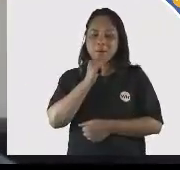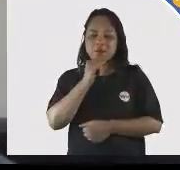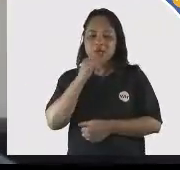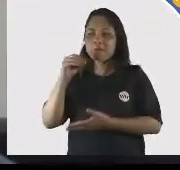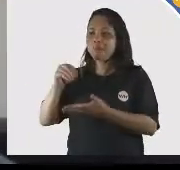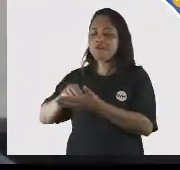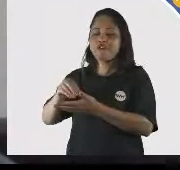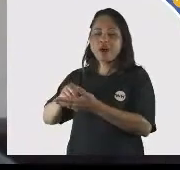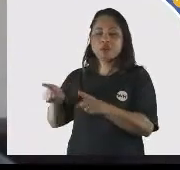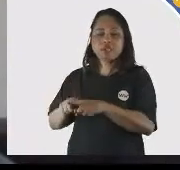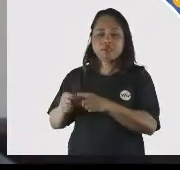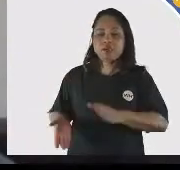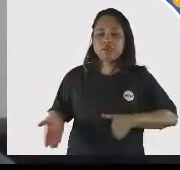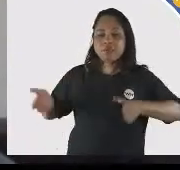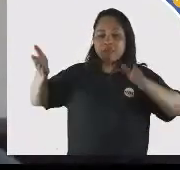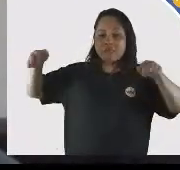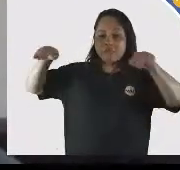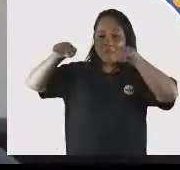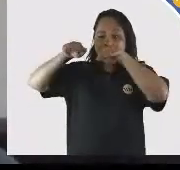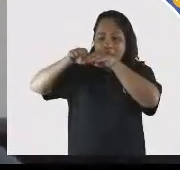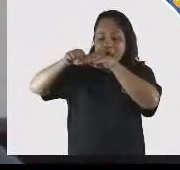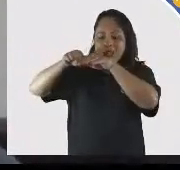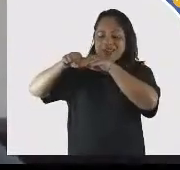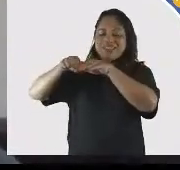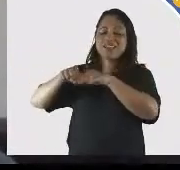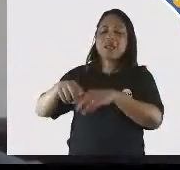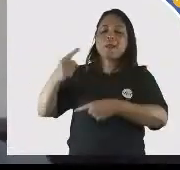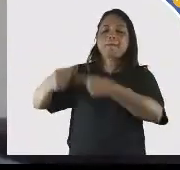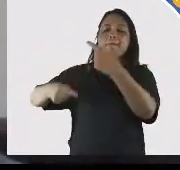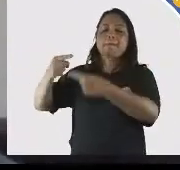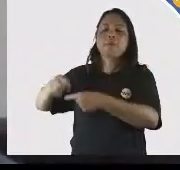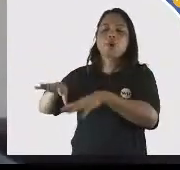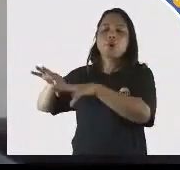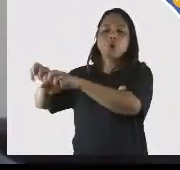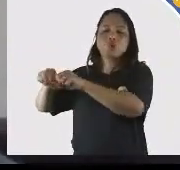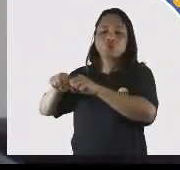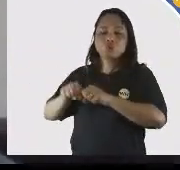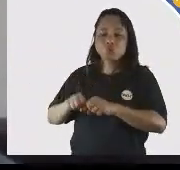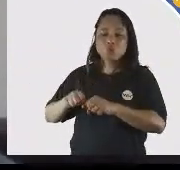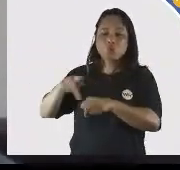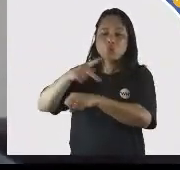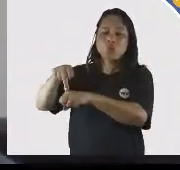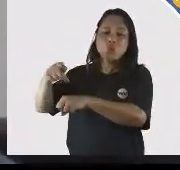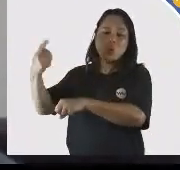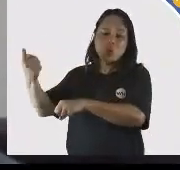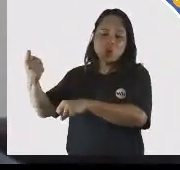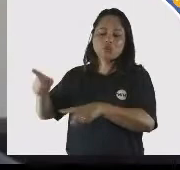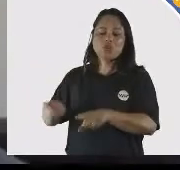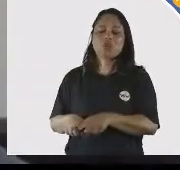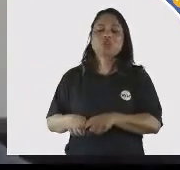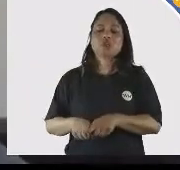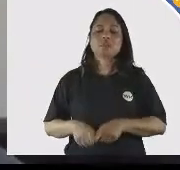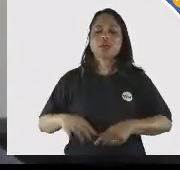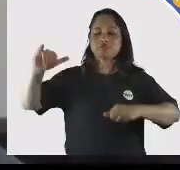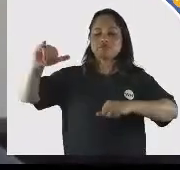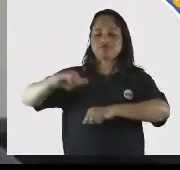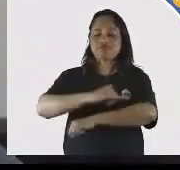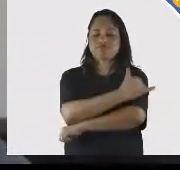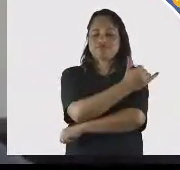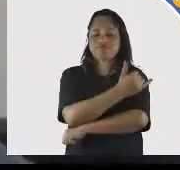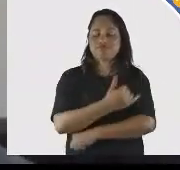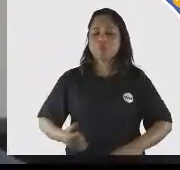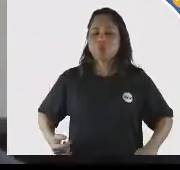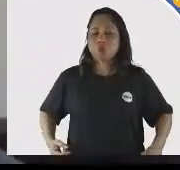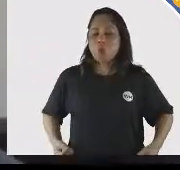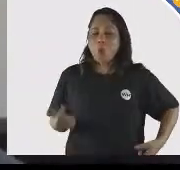de container para importação de produtos o custo do aéreo que subiu bastante nos últimos nos últimos meses a tendência